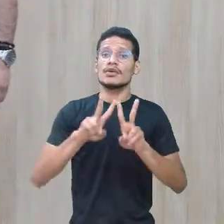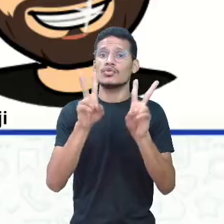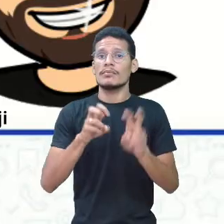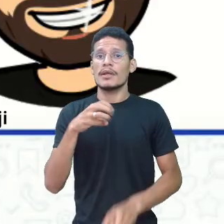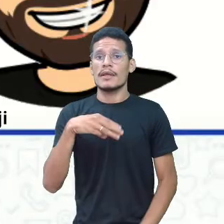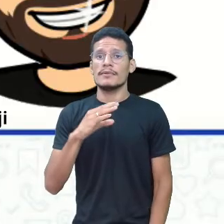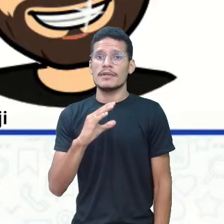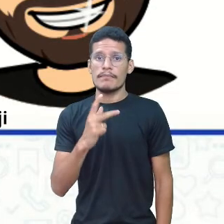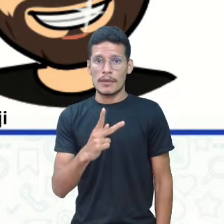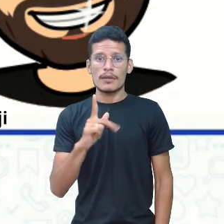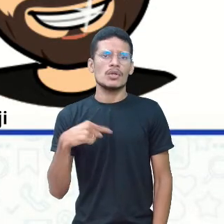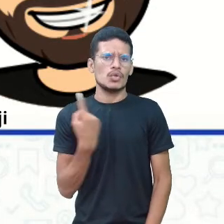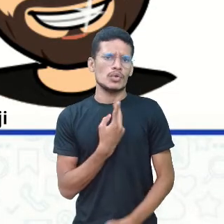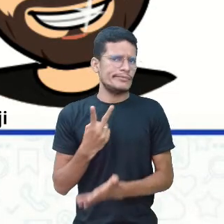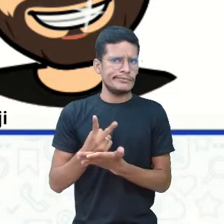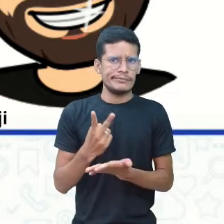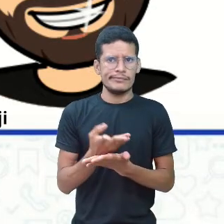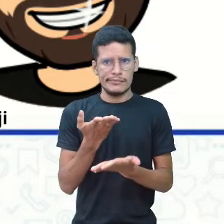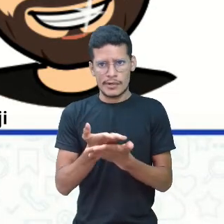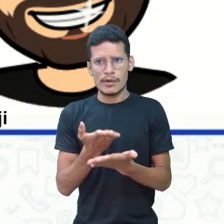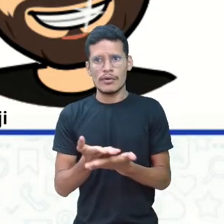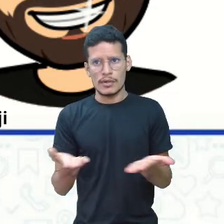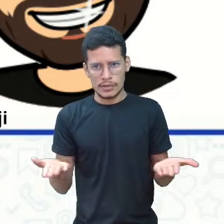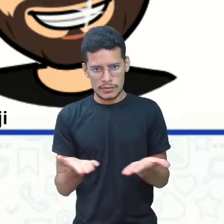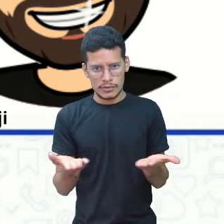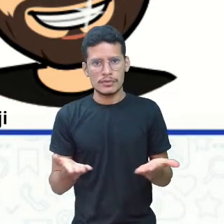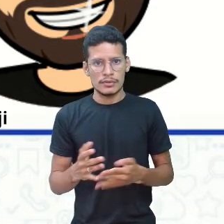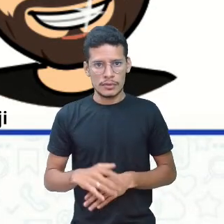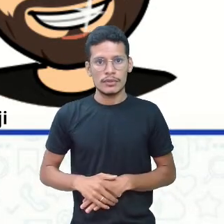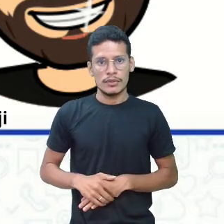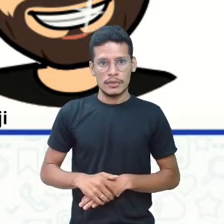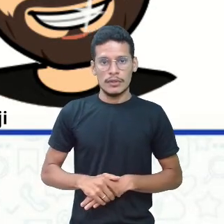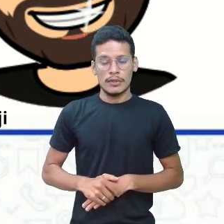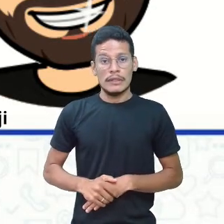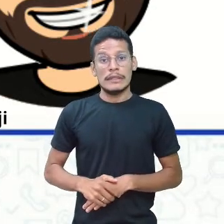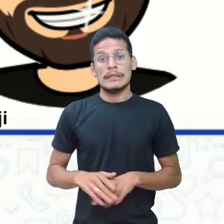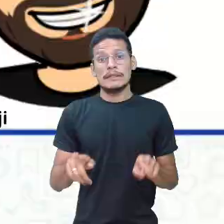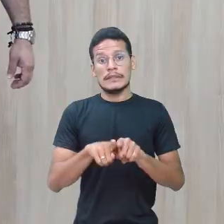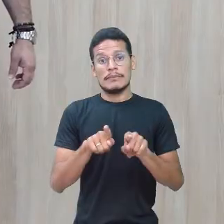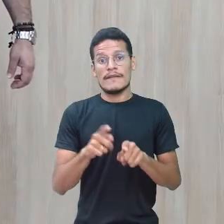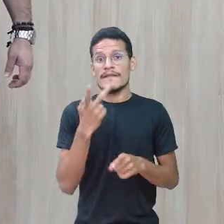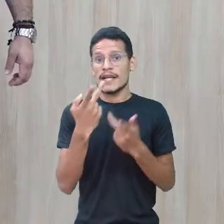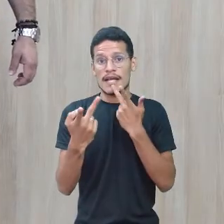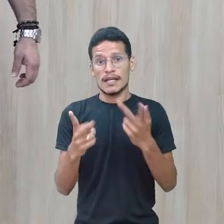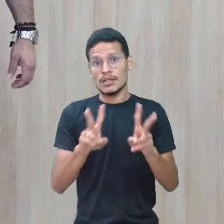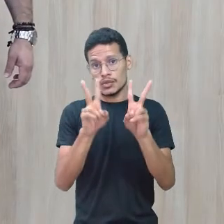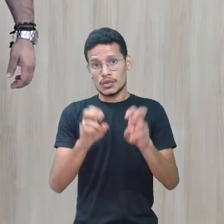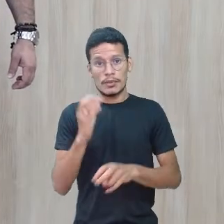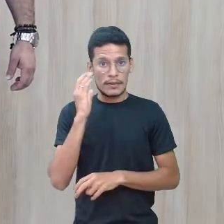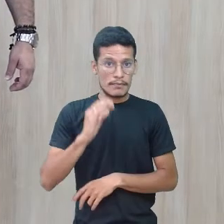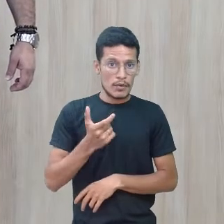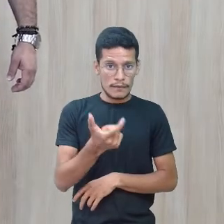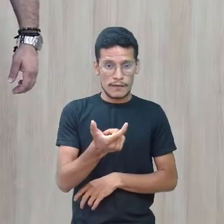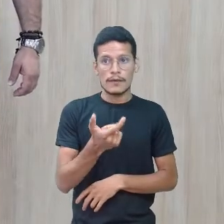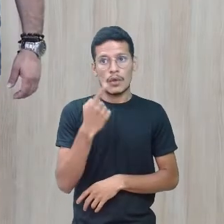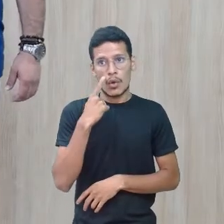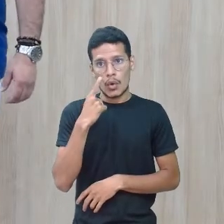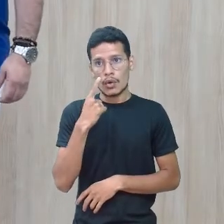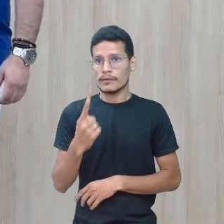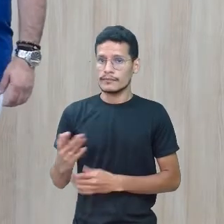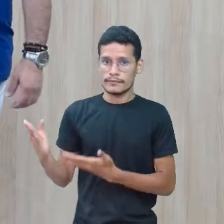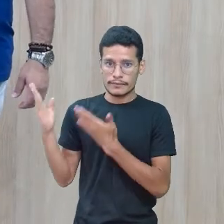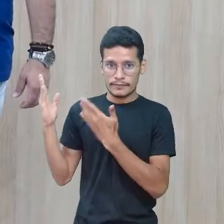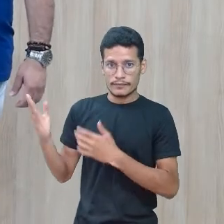ao MCP para a gente continuar, né, a nossa aula e terminar falando um pouquinho sobre o Paulo Freire, ok?